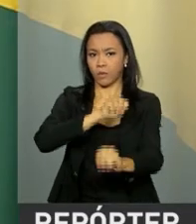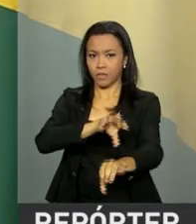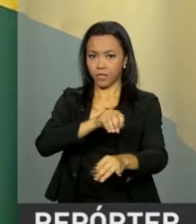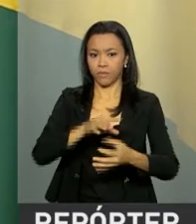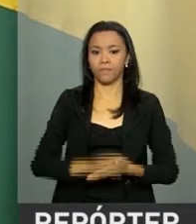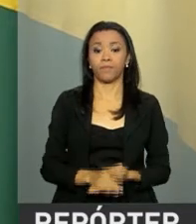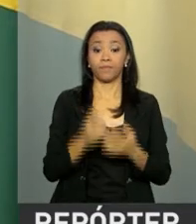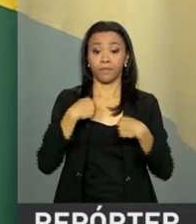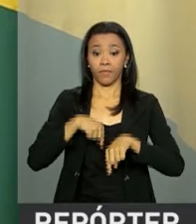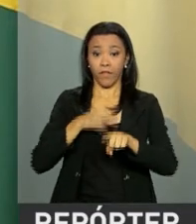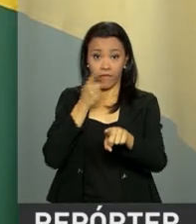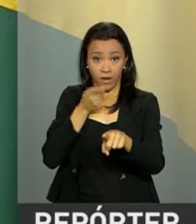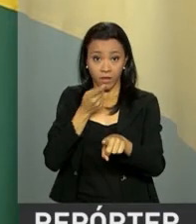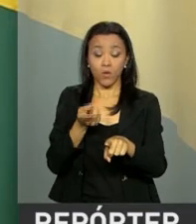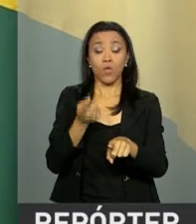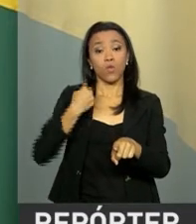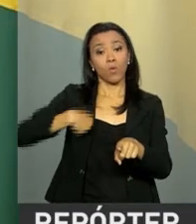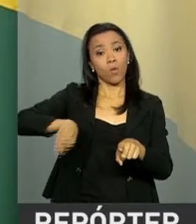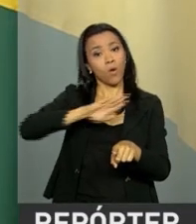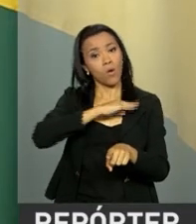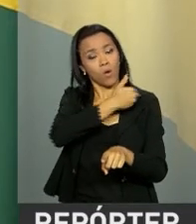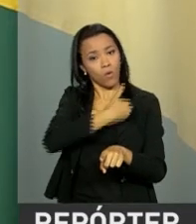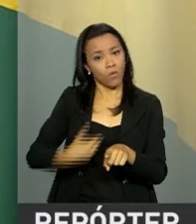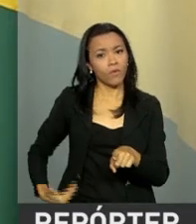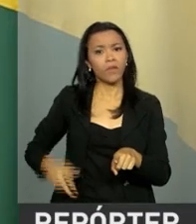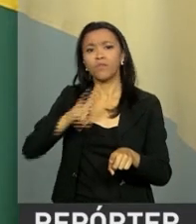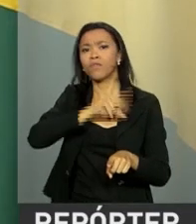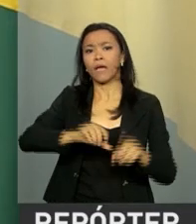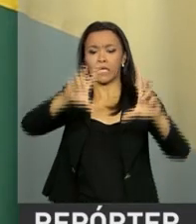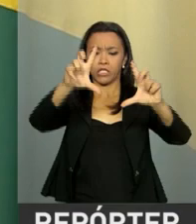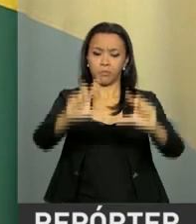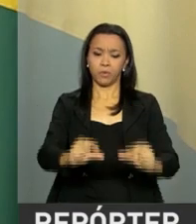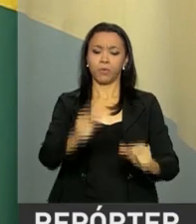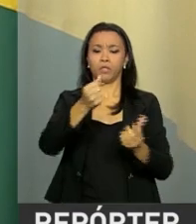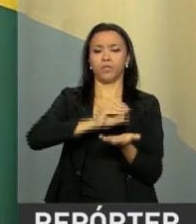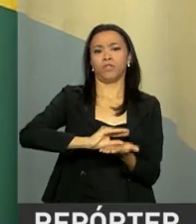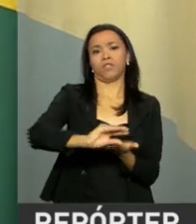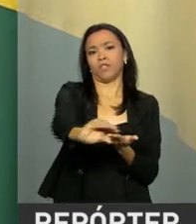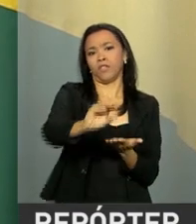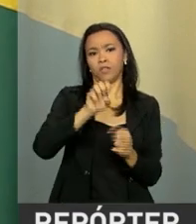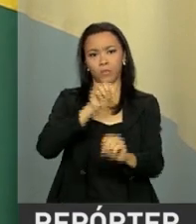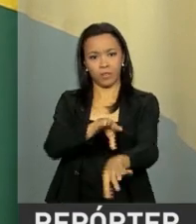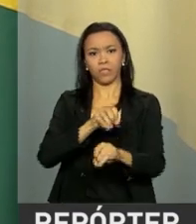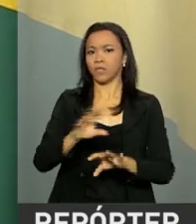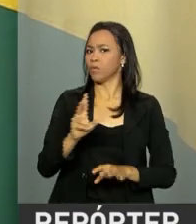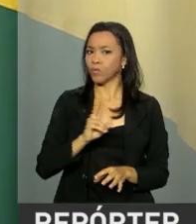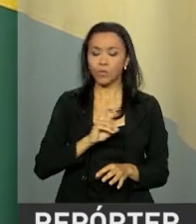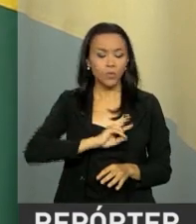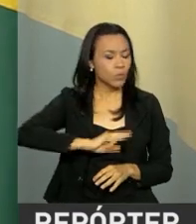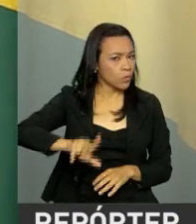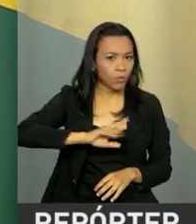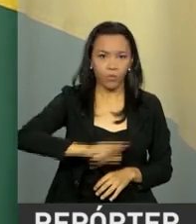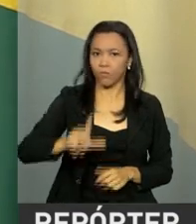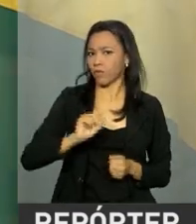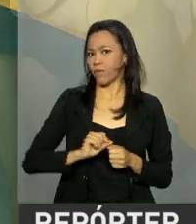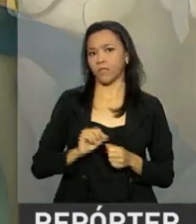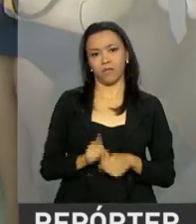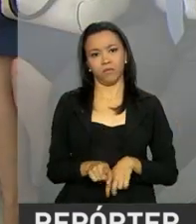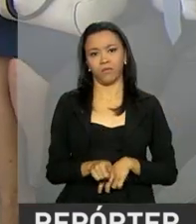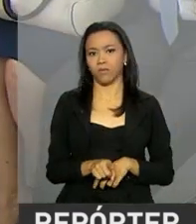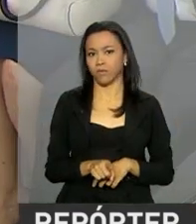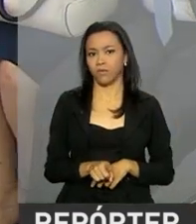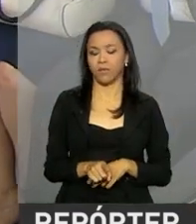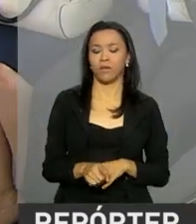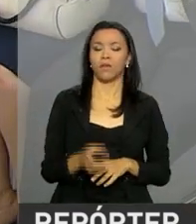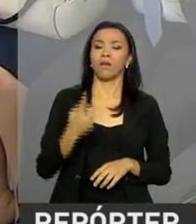governo não haverá redução de verbas para educação em momento algum Nós faremos isso n